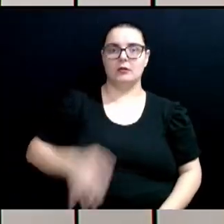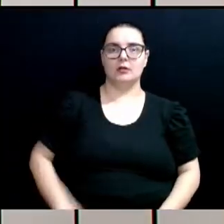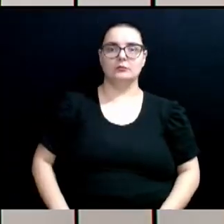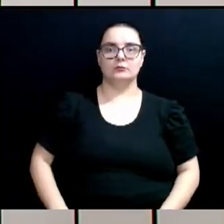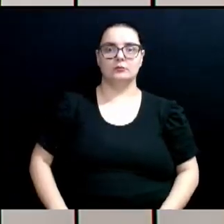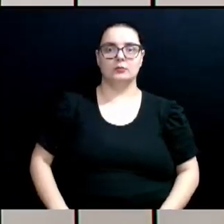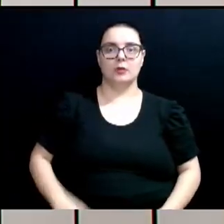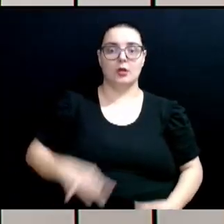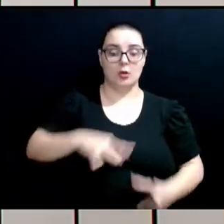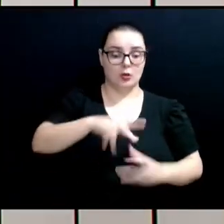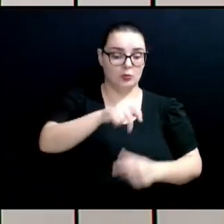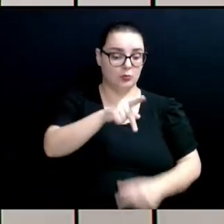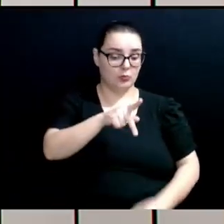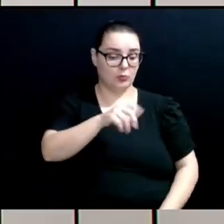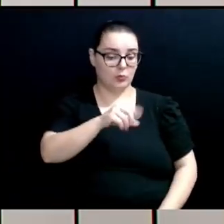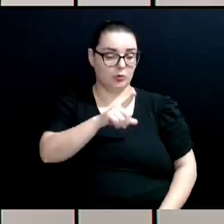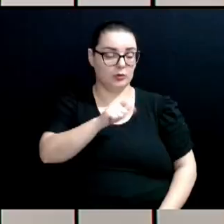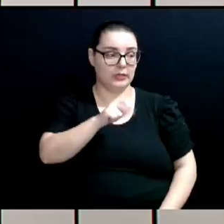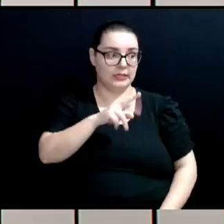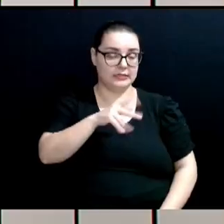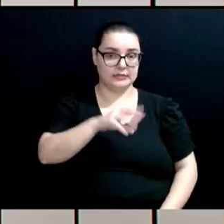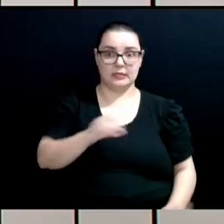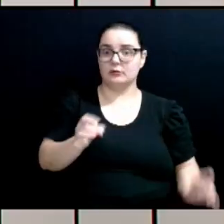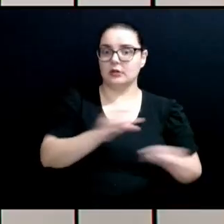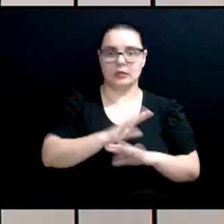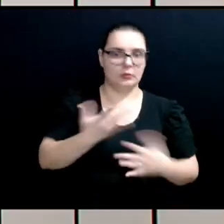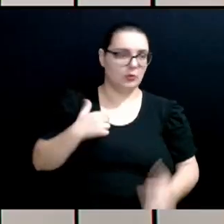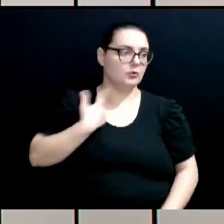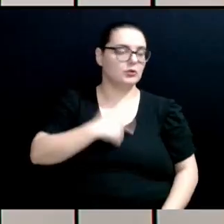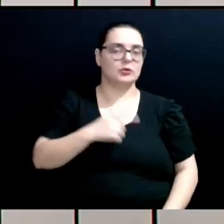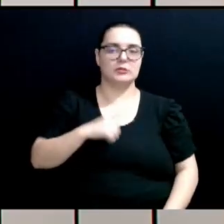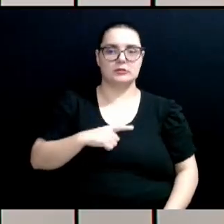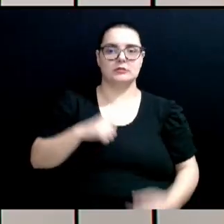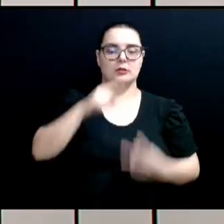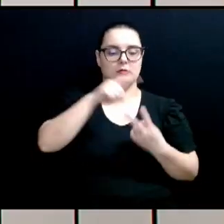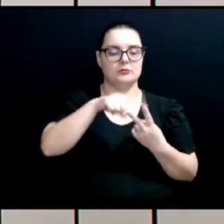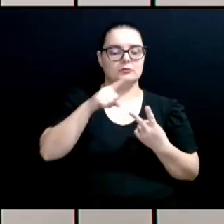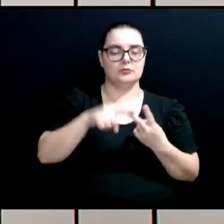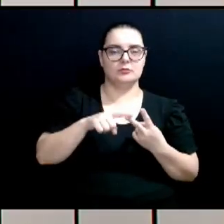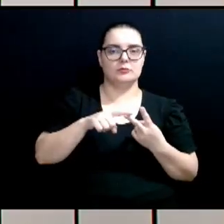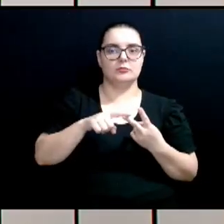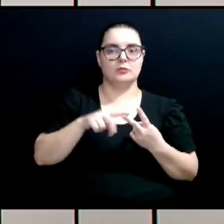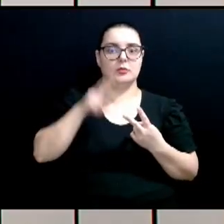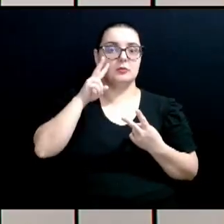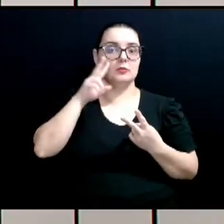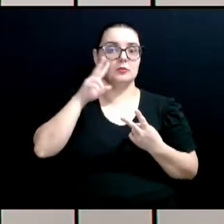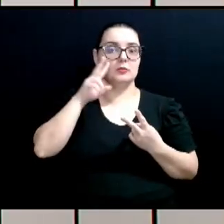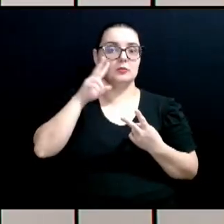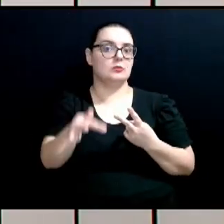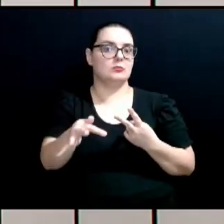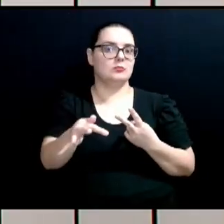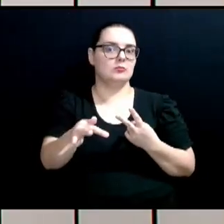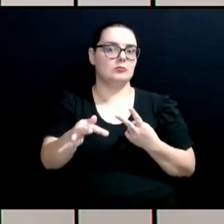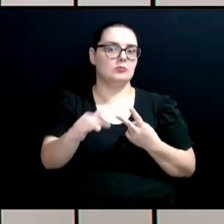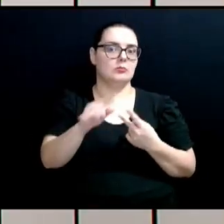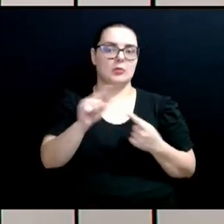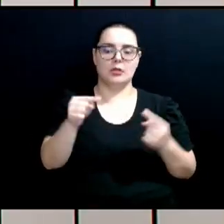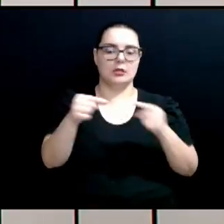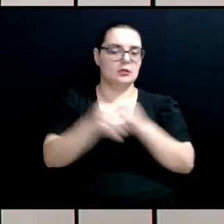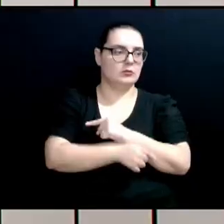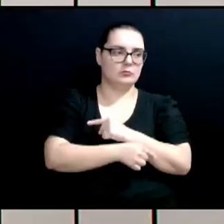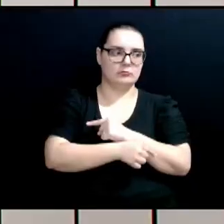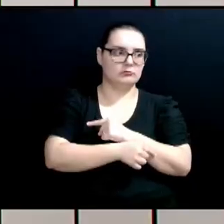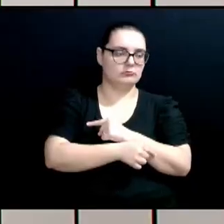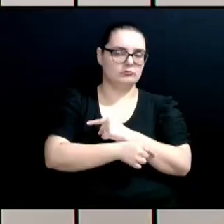polarizado acabou e que nós temos hoje duas visões de futuro que são incompatíveis entre si. E